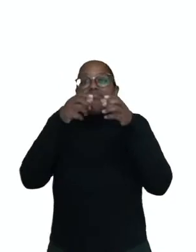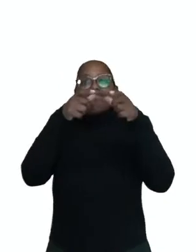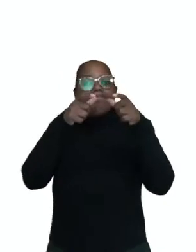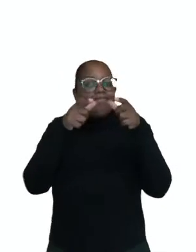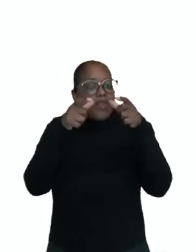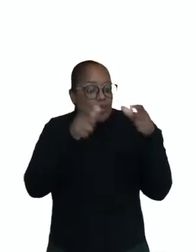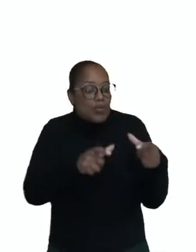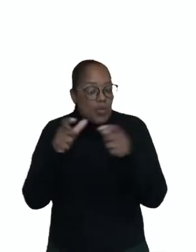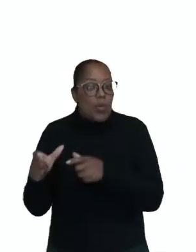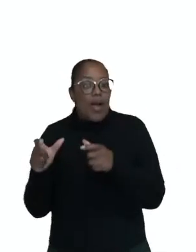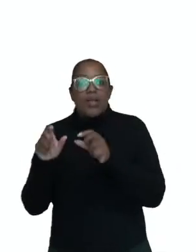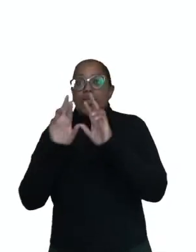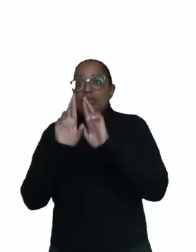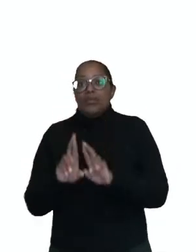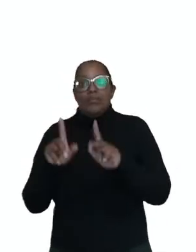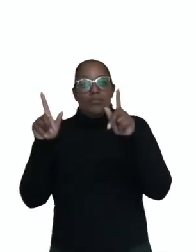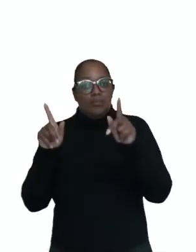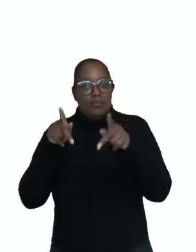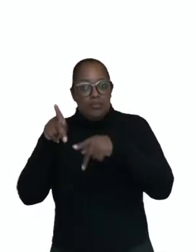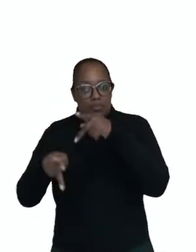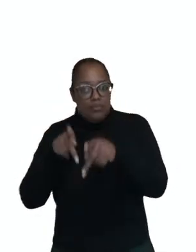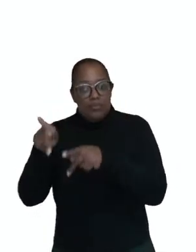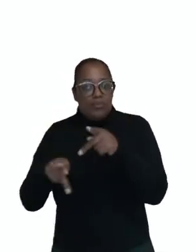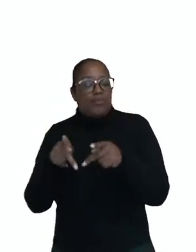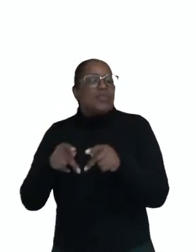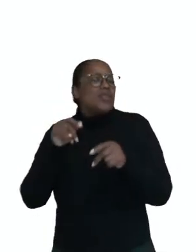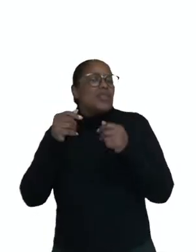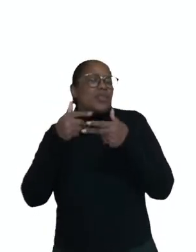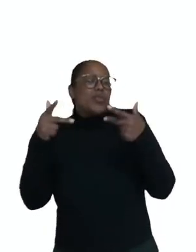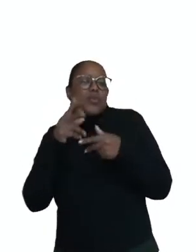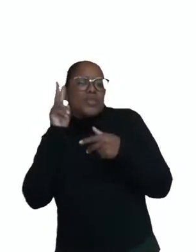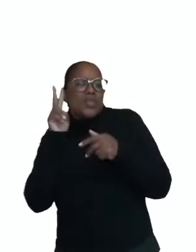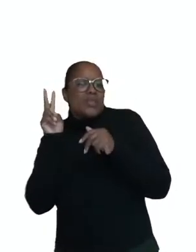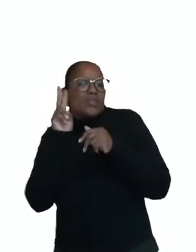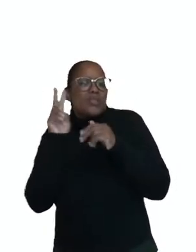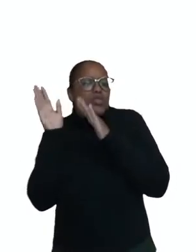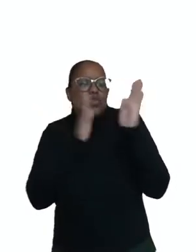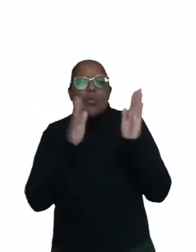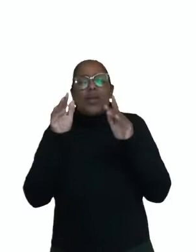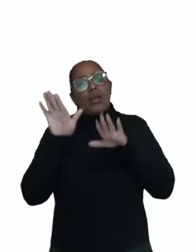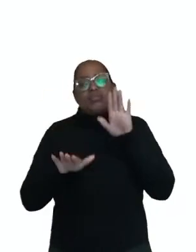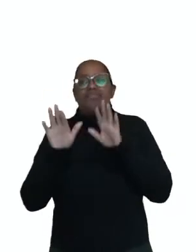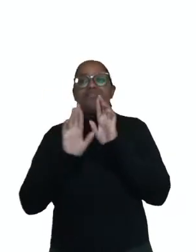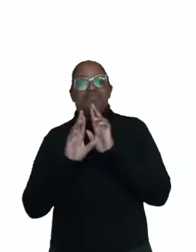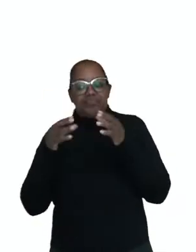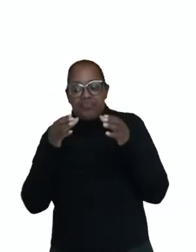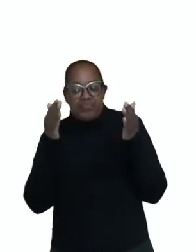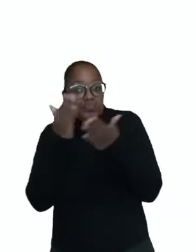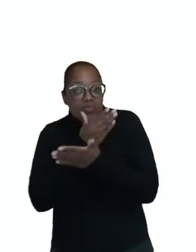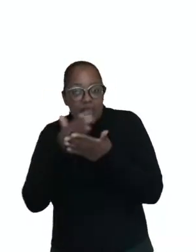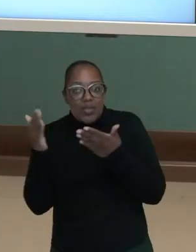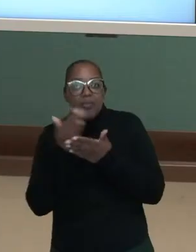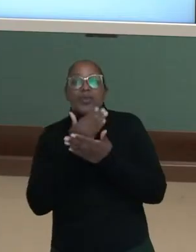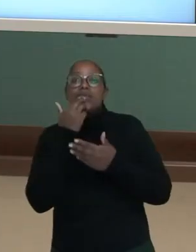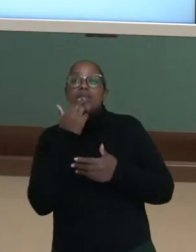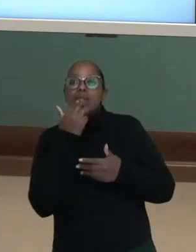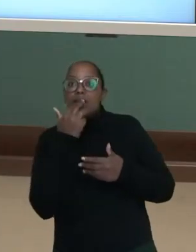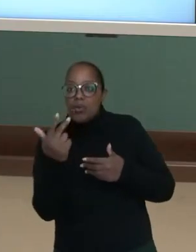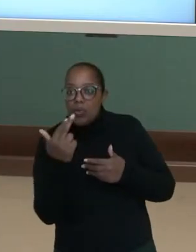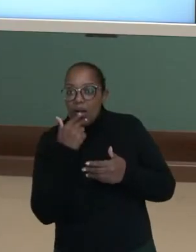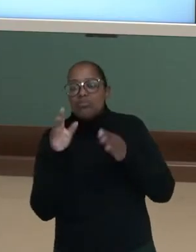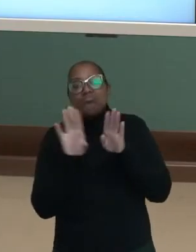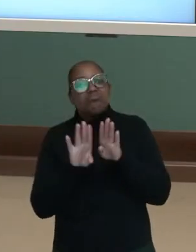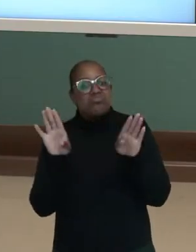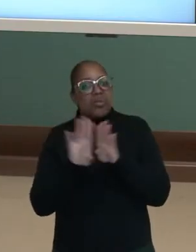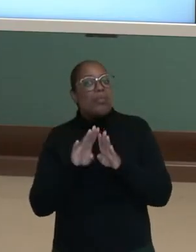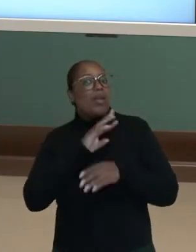do seu entorno. Se diferencia ou por questões históricas, ou idioma, ou por alguma questão que saliente a